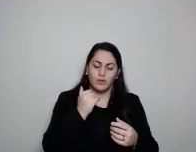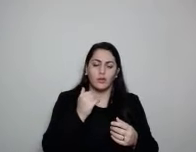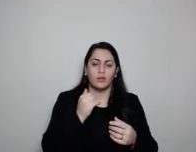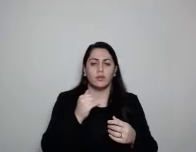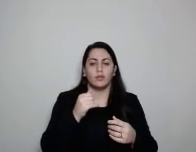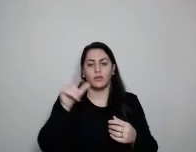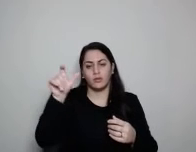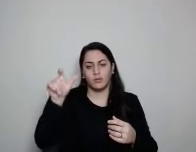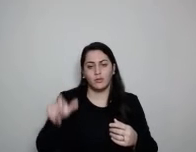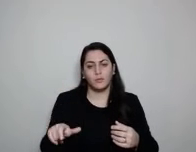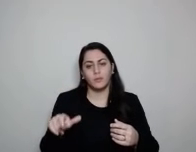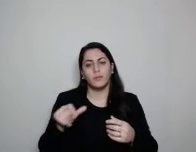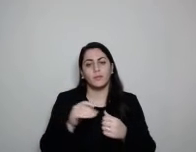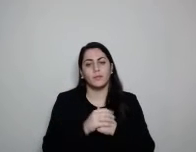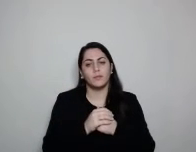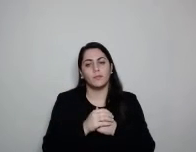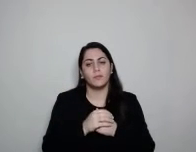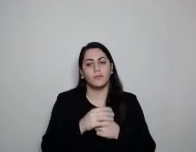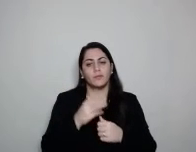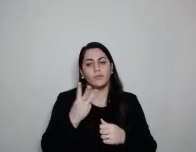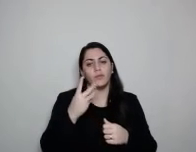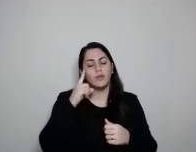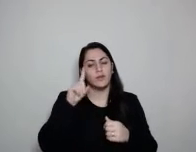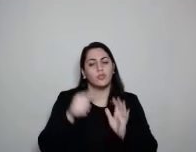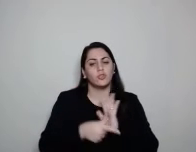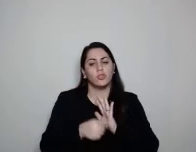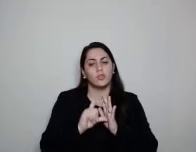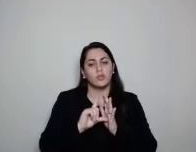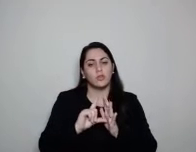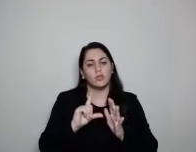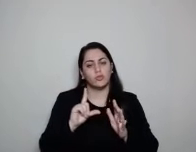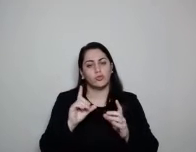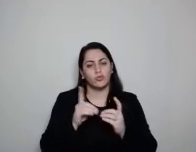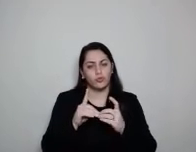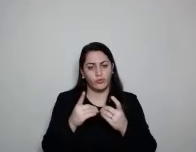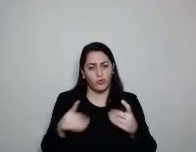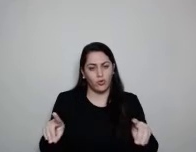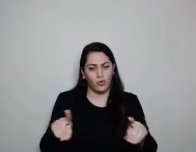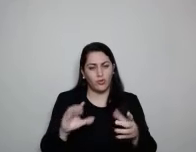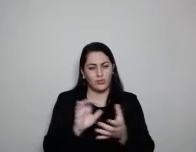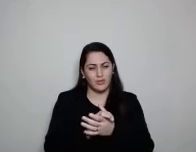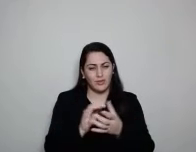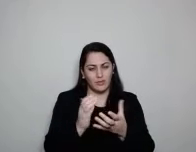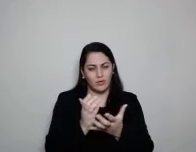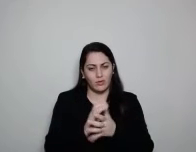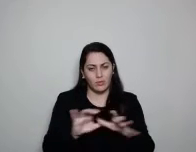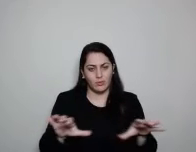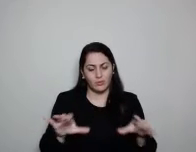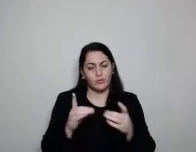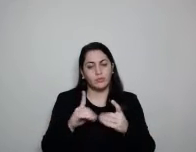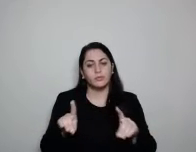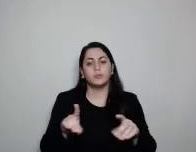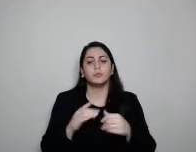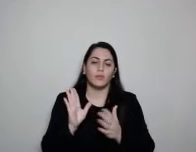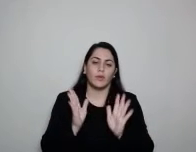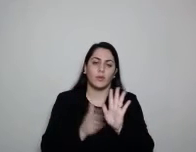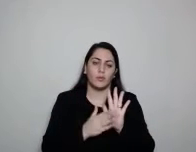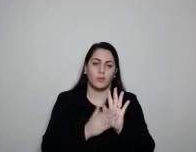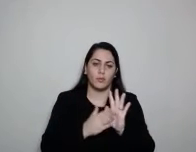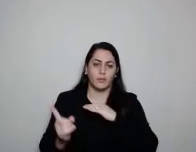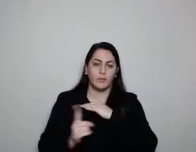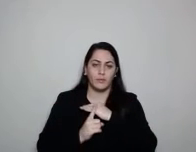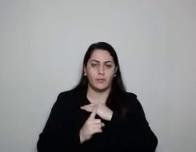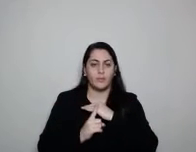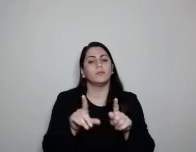e Sucessões de Natal. A primeira decisão que foi proferida foi da 1ª Vara de Família, na ação de divórcio, que foi proposta